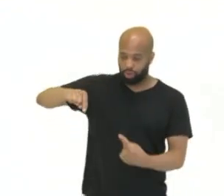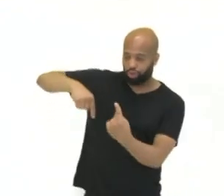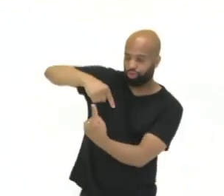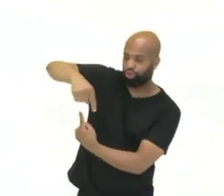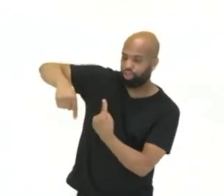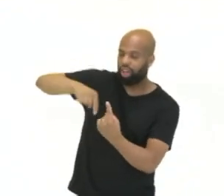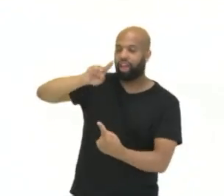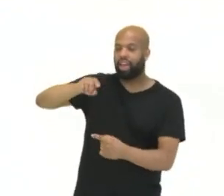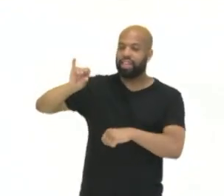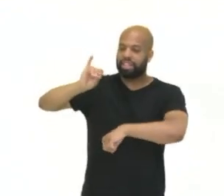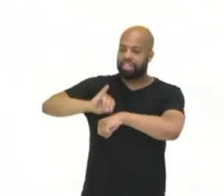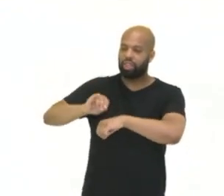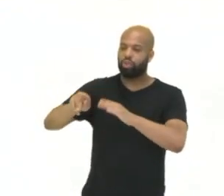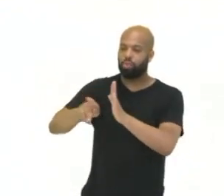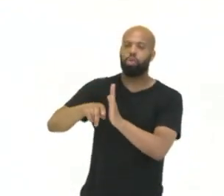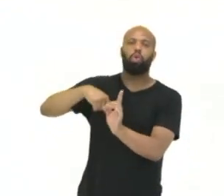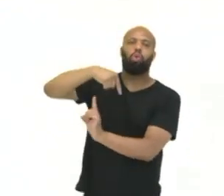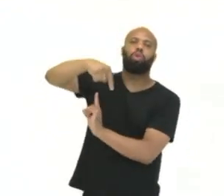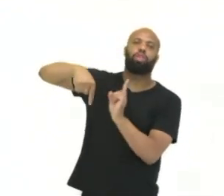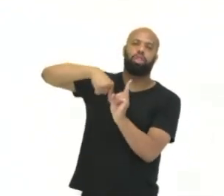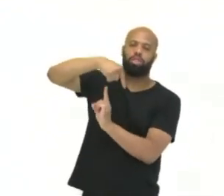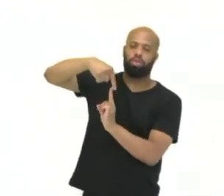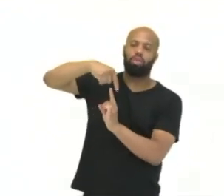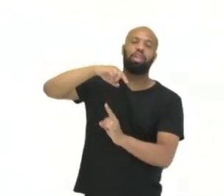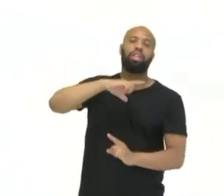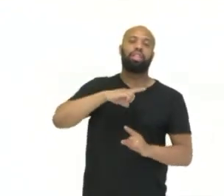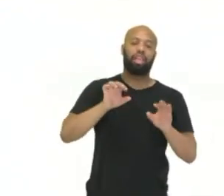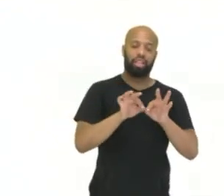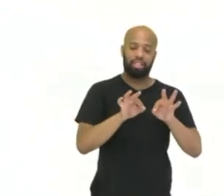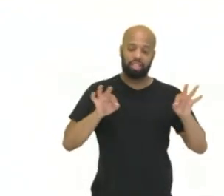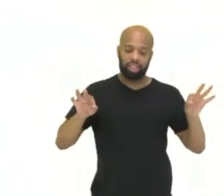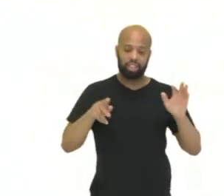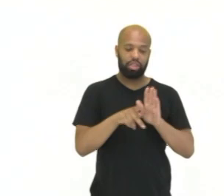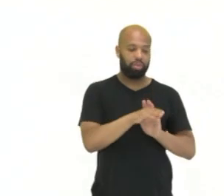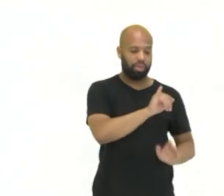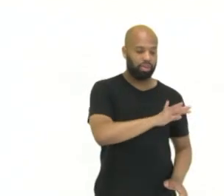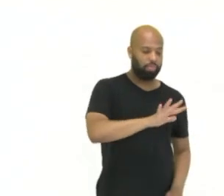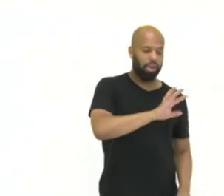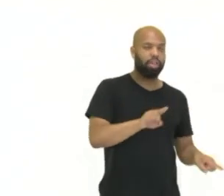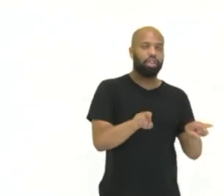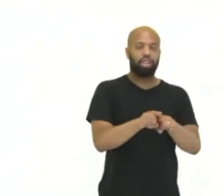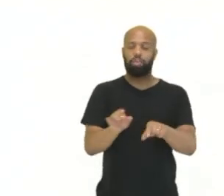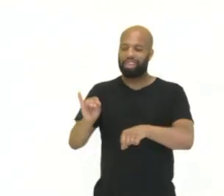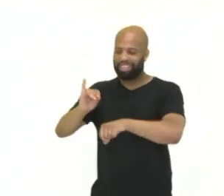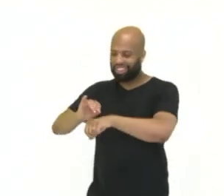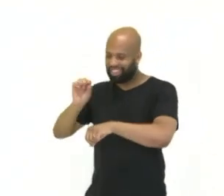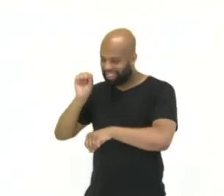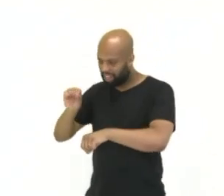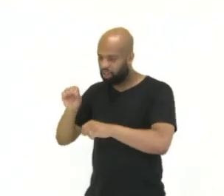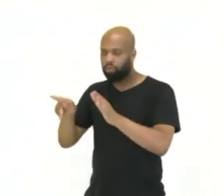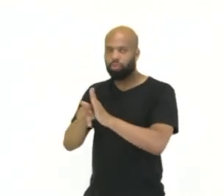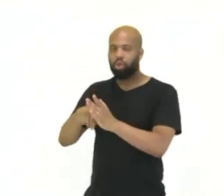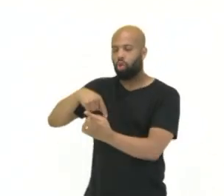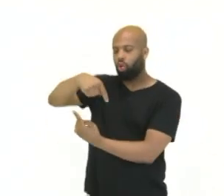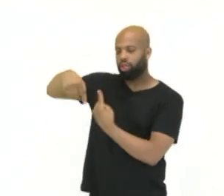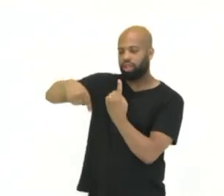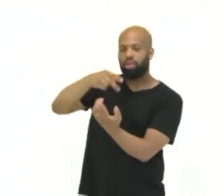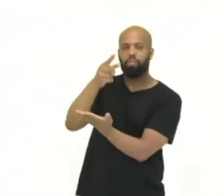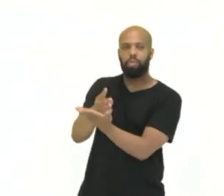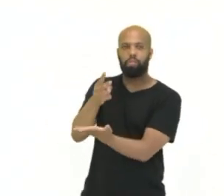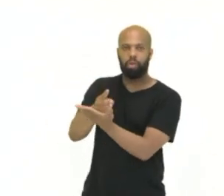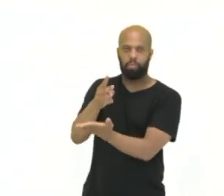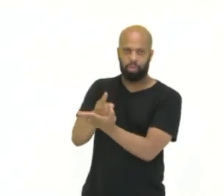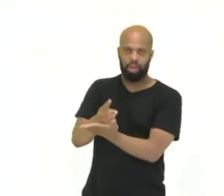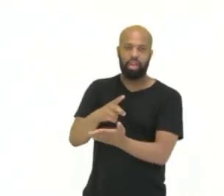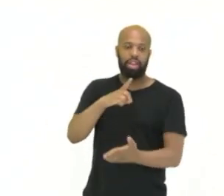chamaremos de centro de rotação. A distância entre a imagem e o centro de rotação se mantém constante, e a